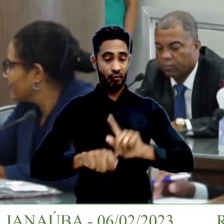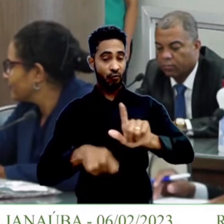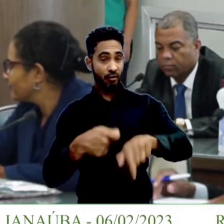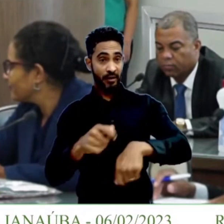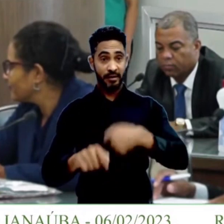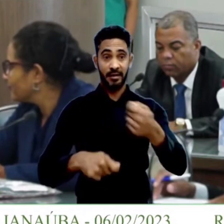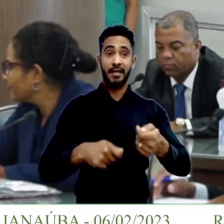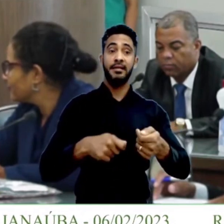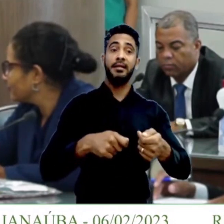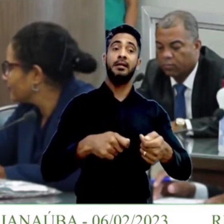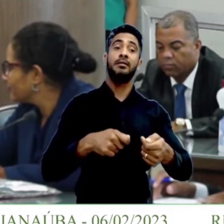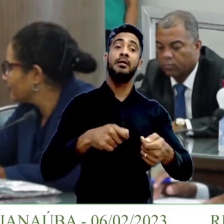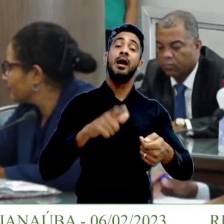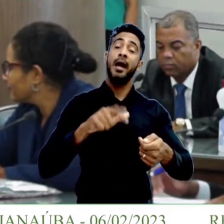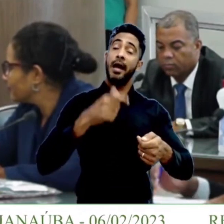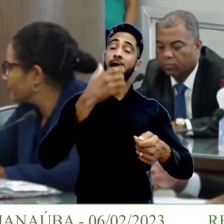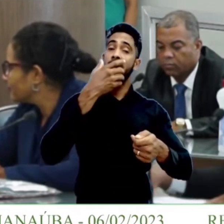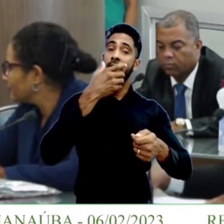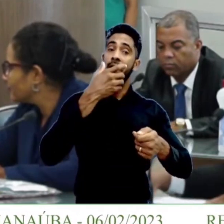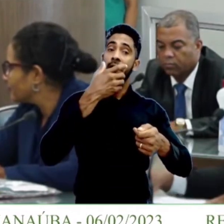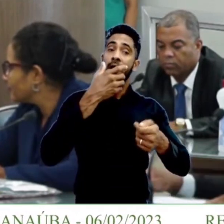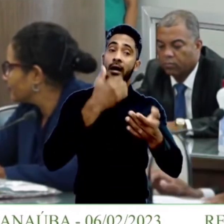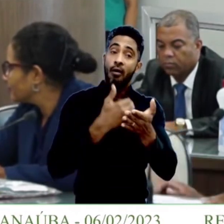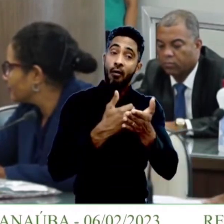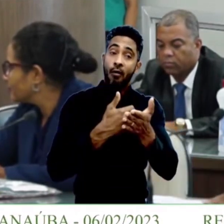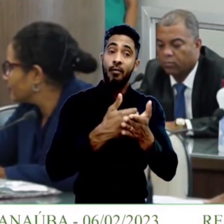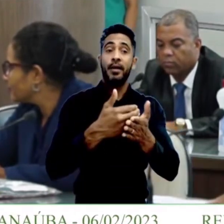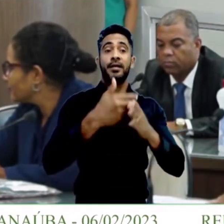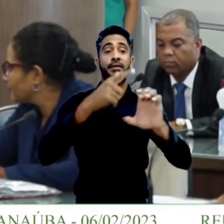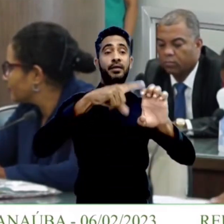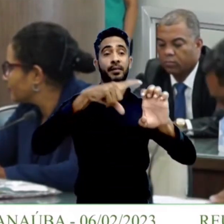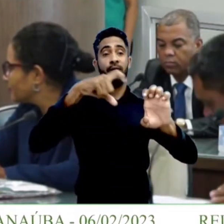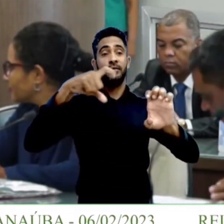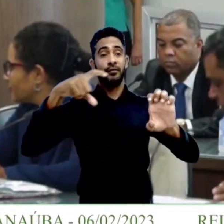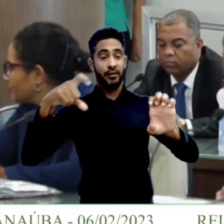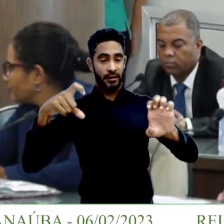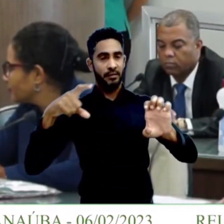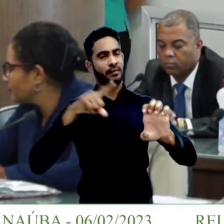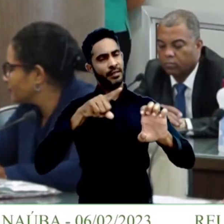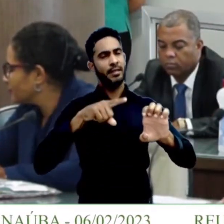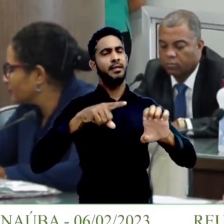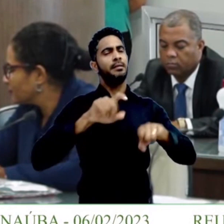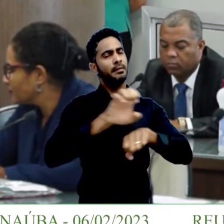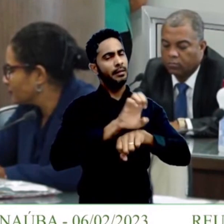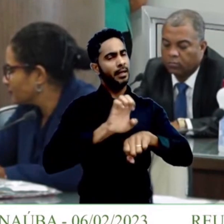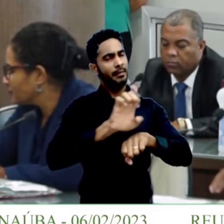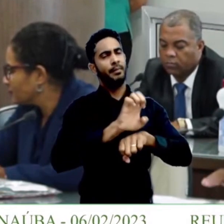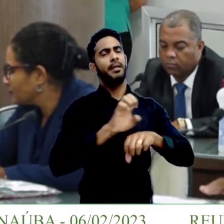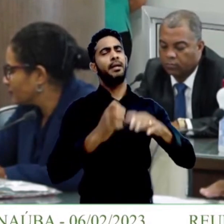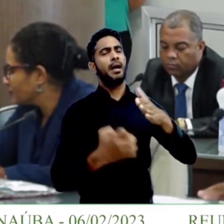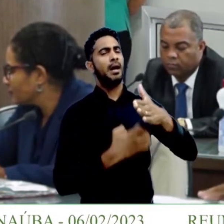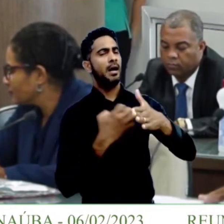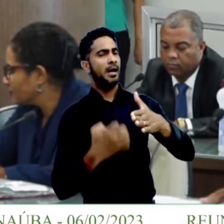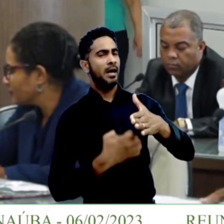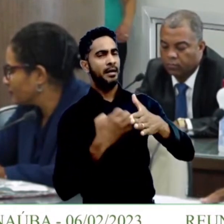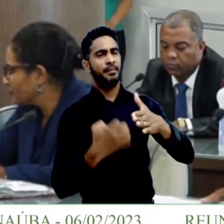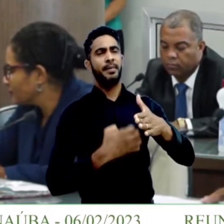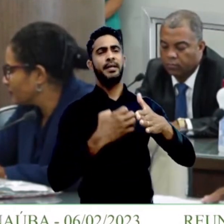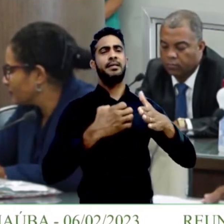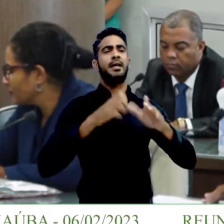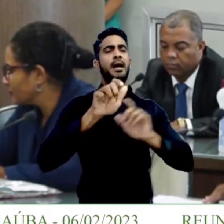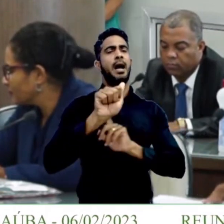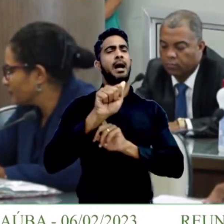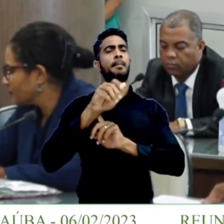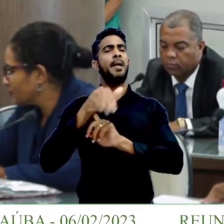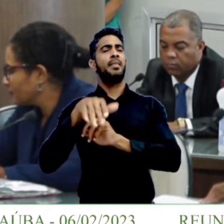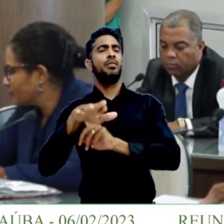é fruto do empreendedorismo. E vocês estão à frente aí da Abanorte, dando ênfase a esse projeto maravilhoso que